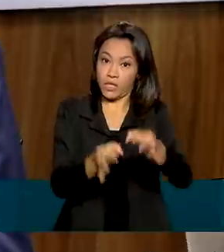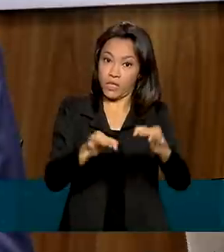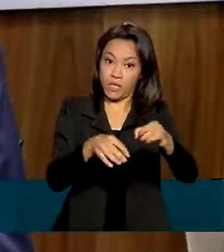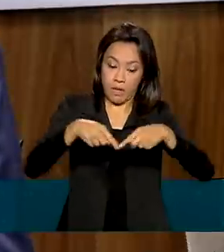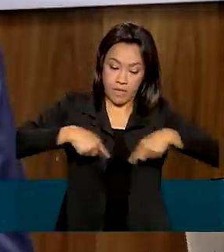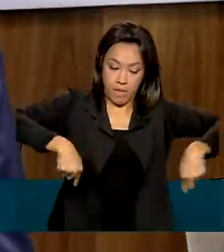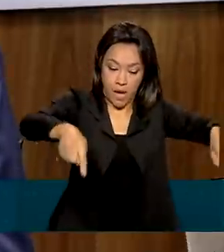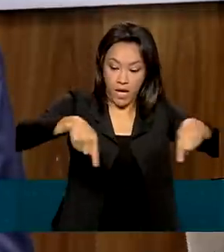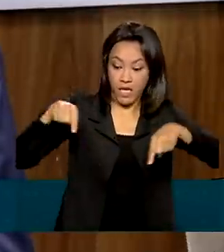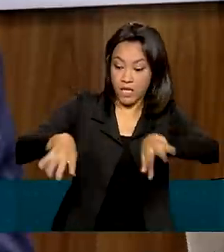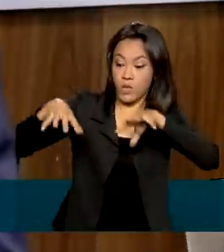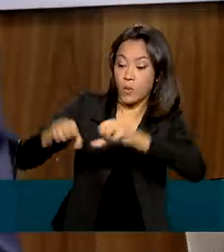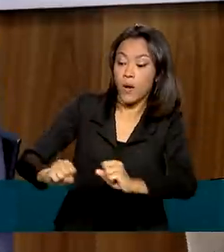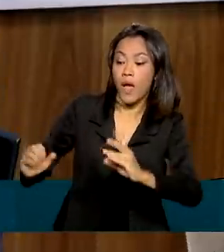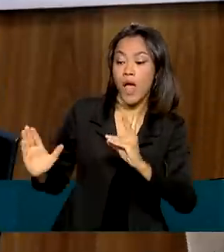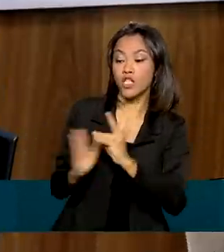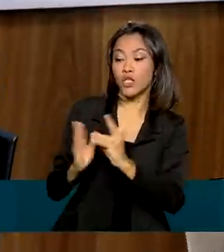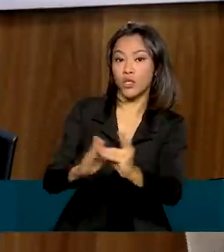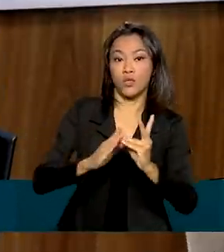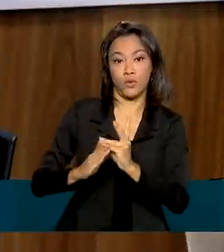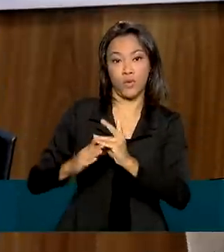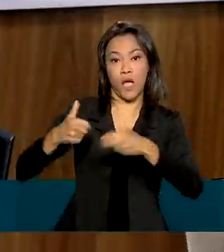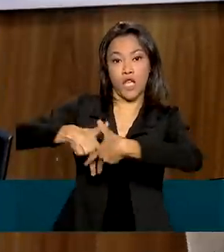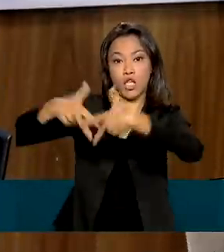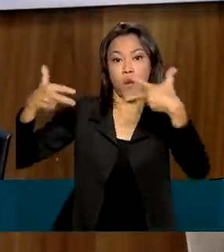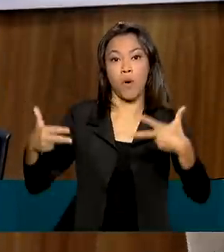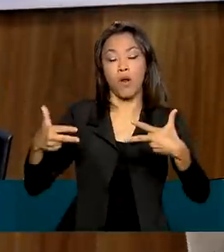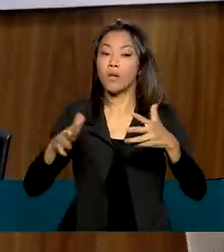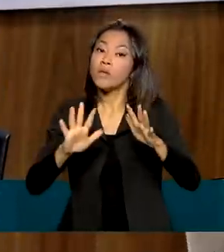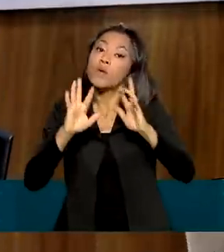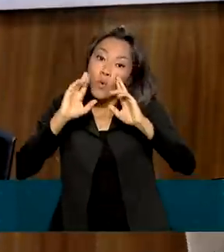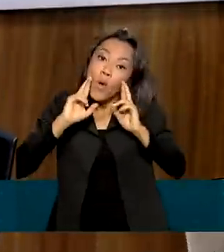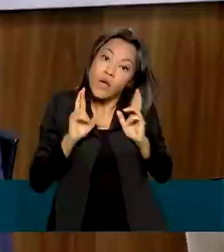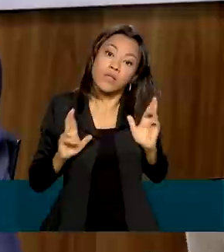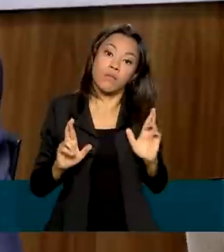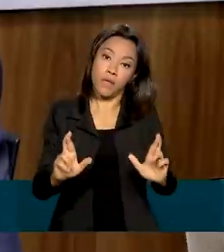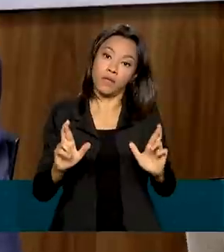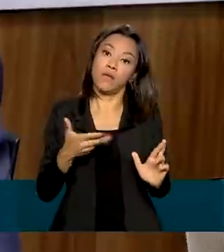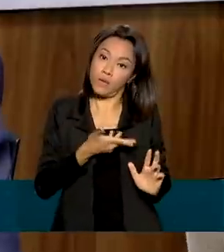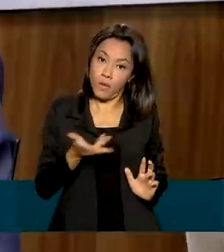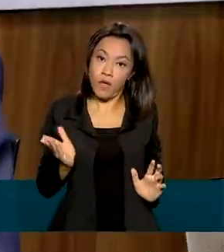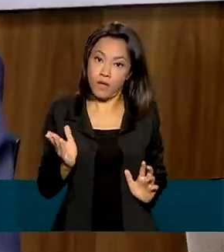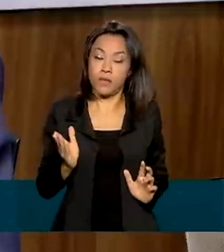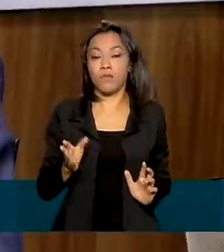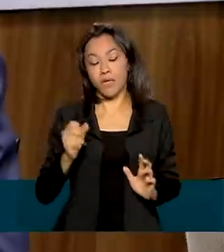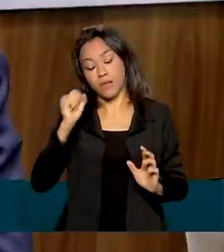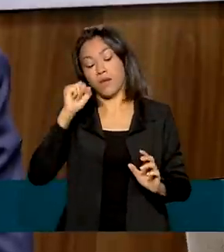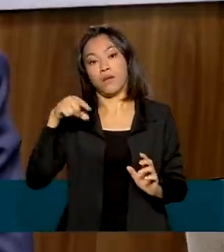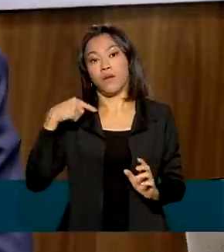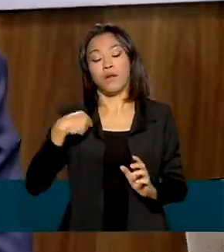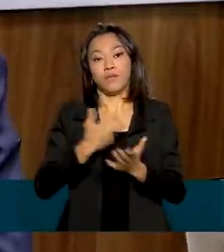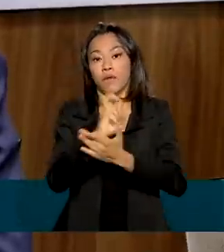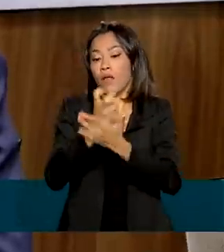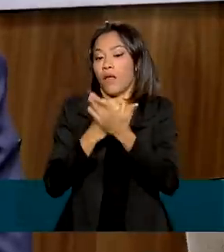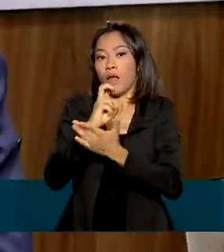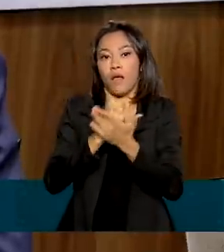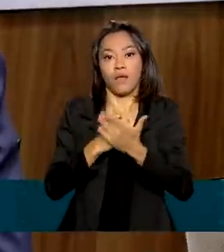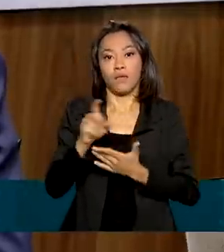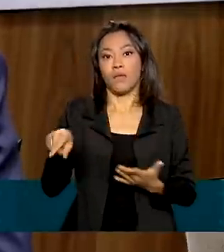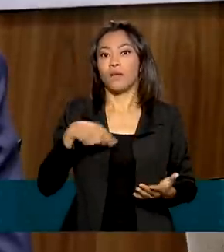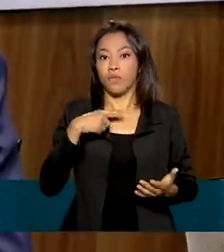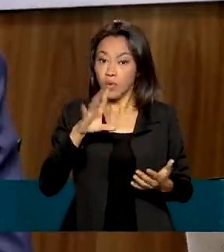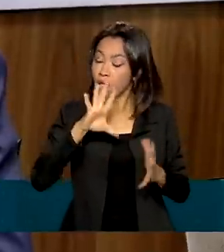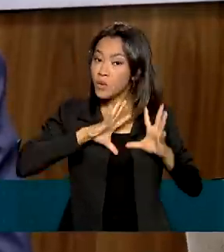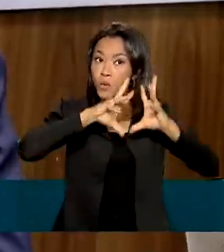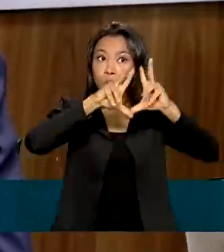modificamos o critério para isso com todo respeito aos irmãos indígenas se bem que hoje ele já tem 14 o território